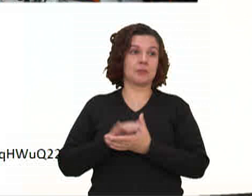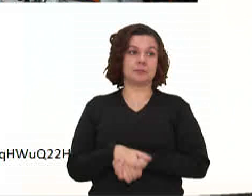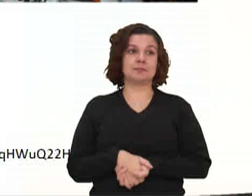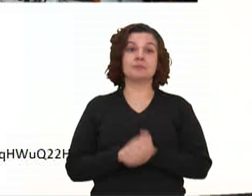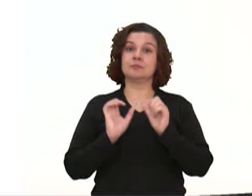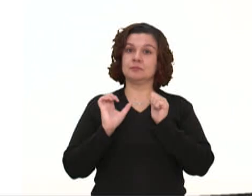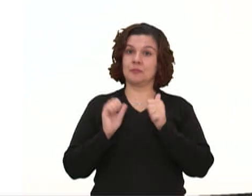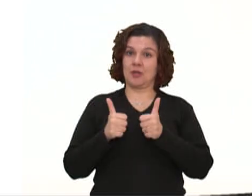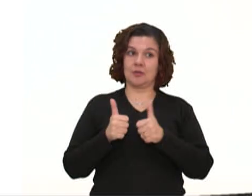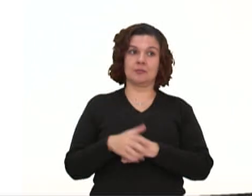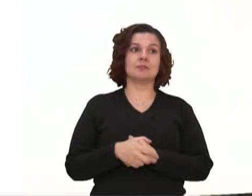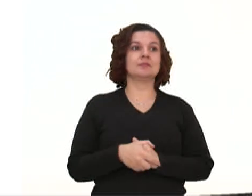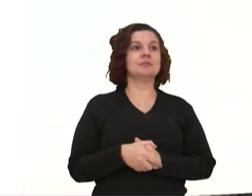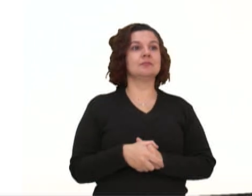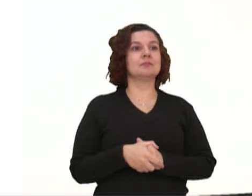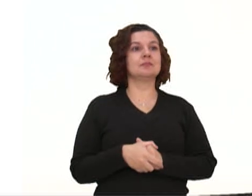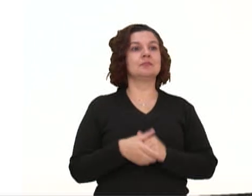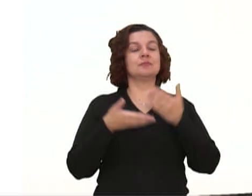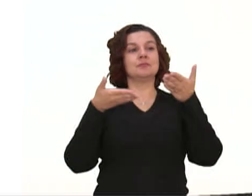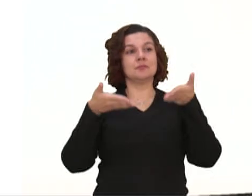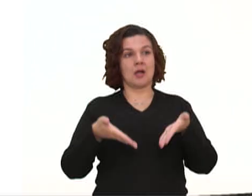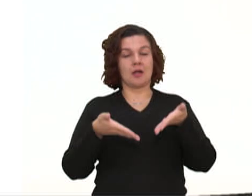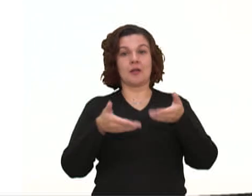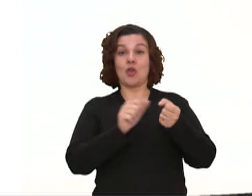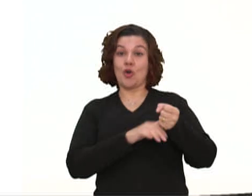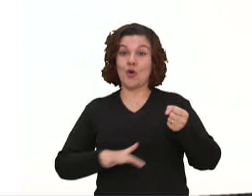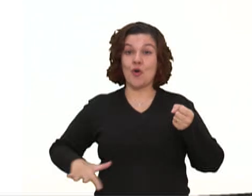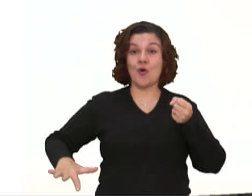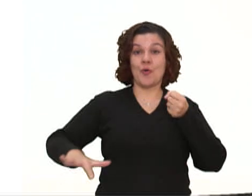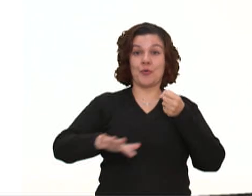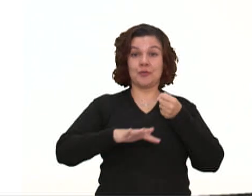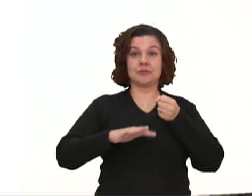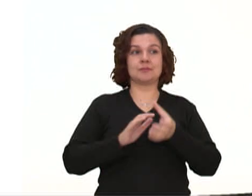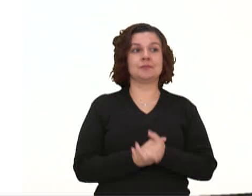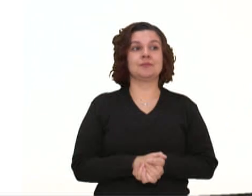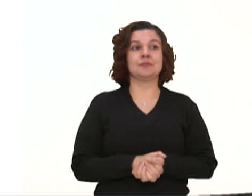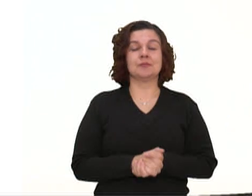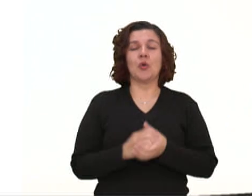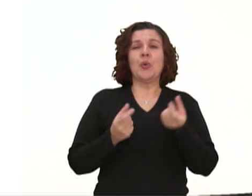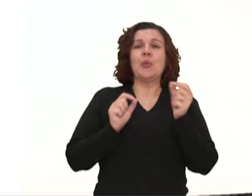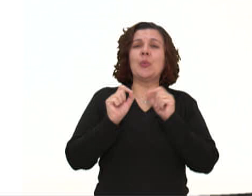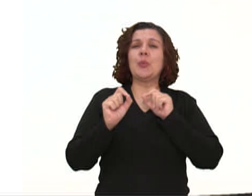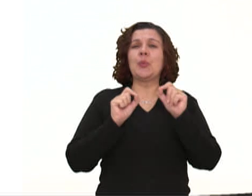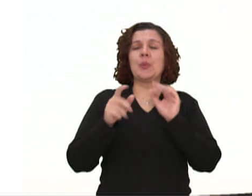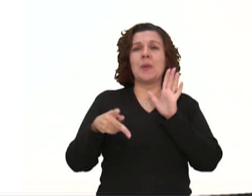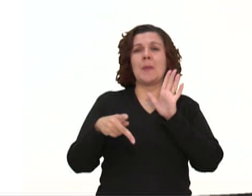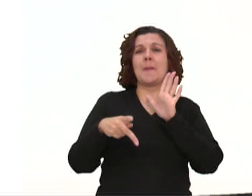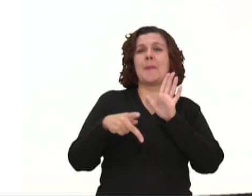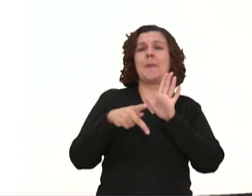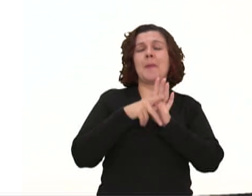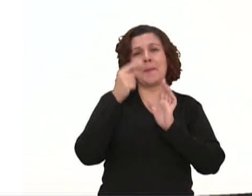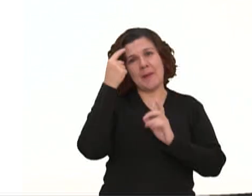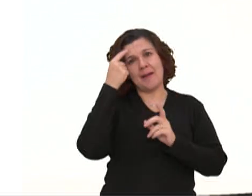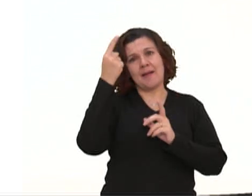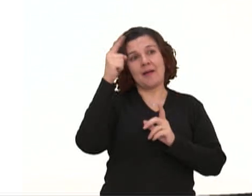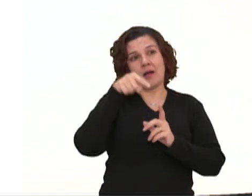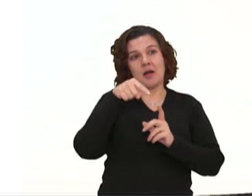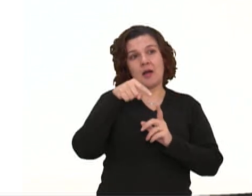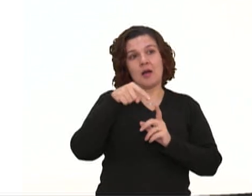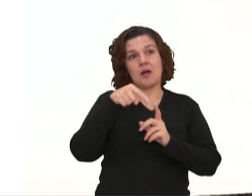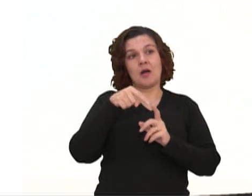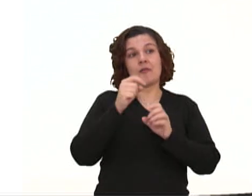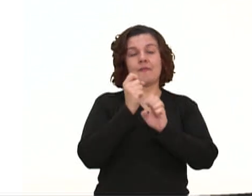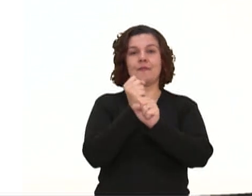certo? E aqui do conjuntural, o que é a ideia que a gente tem que trazer para vocês?